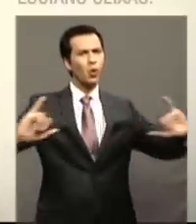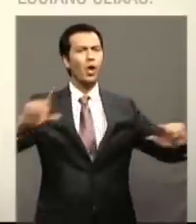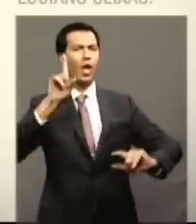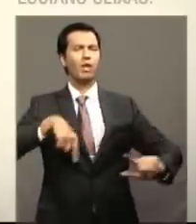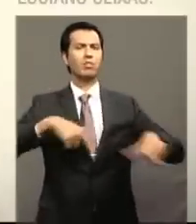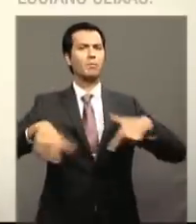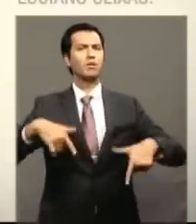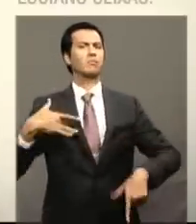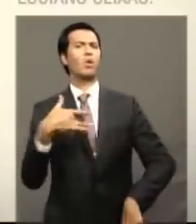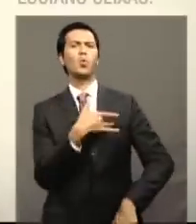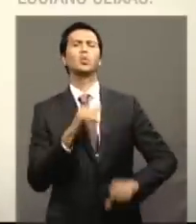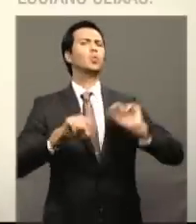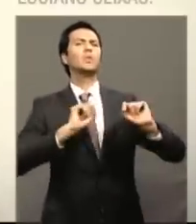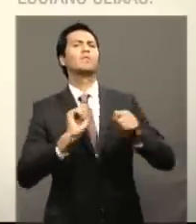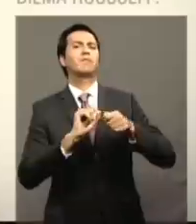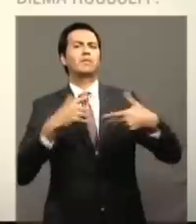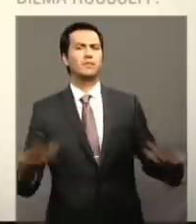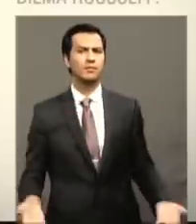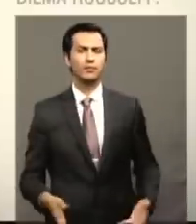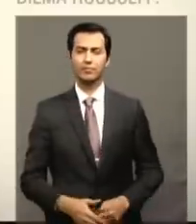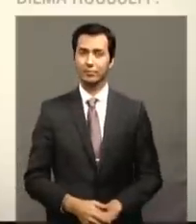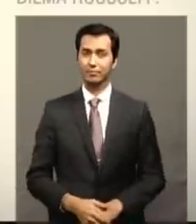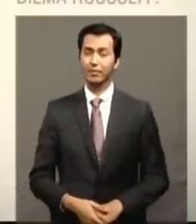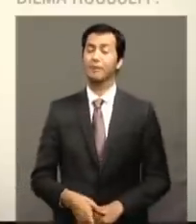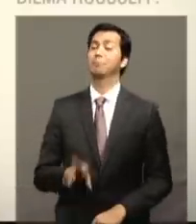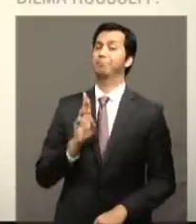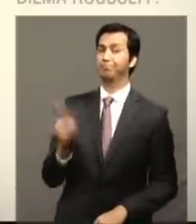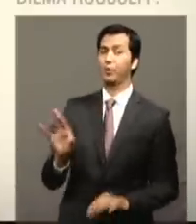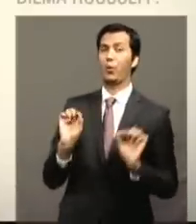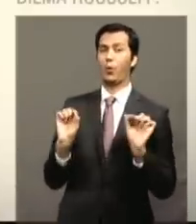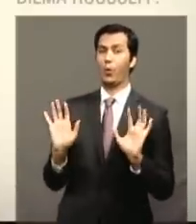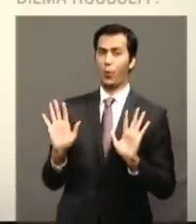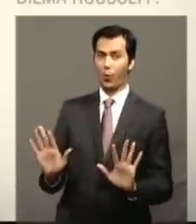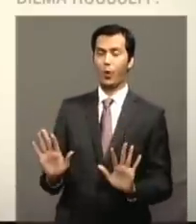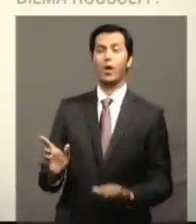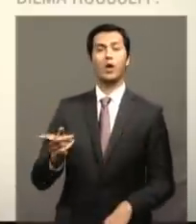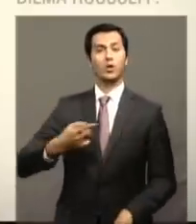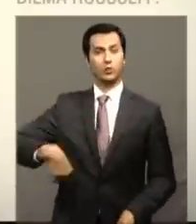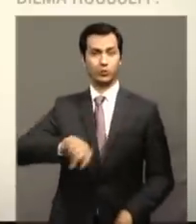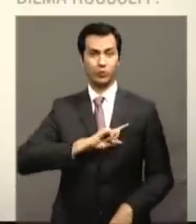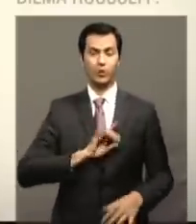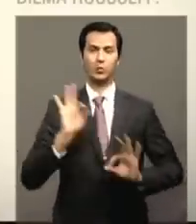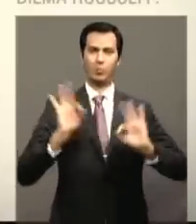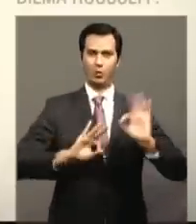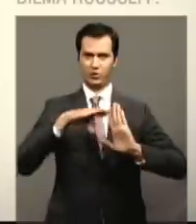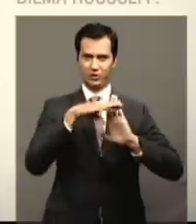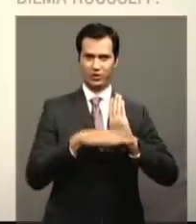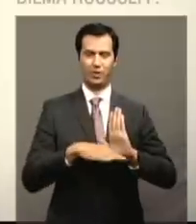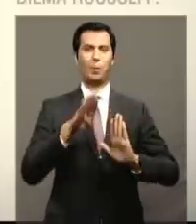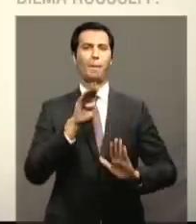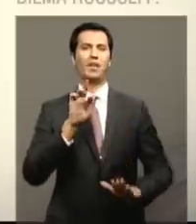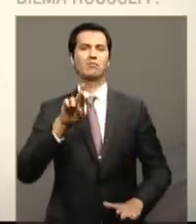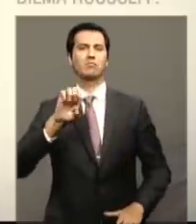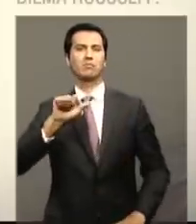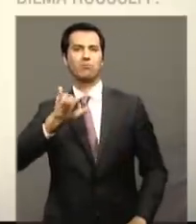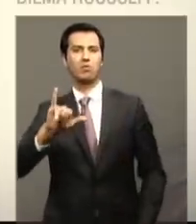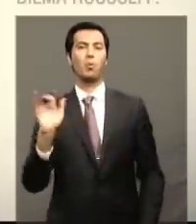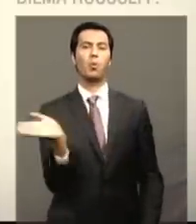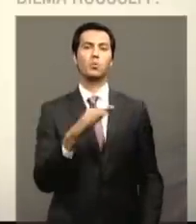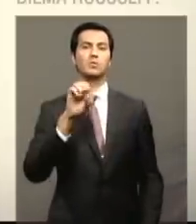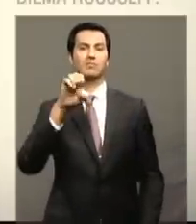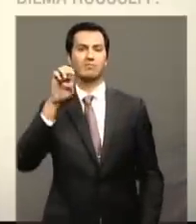pobre que serviços são esses olha um dos compromissos do Plano Brasil sem miséria é levar a população